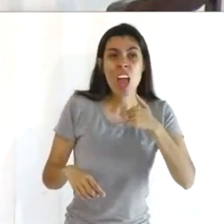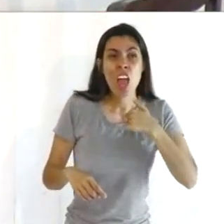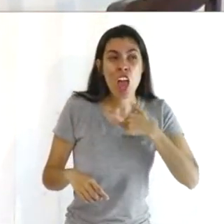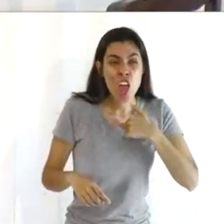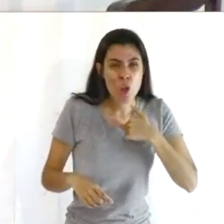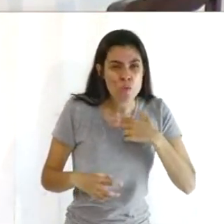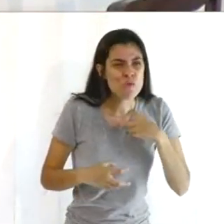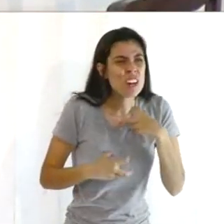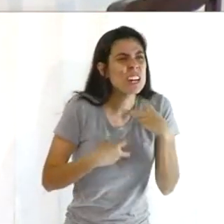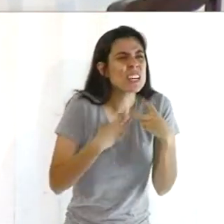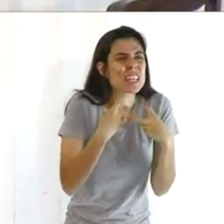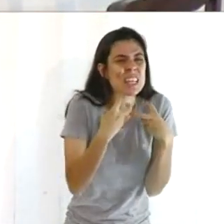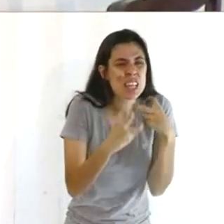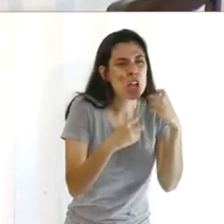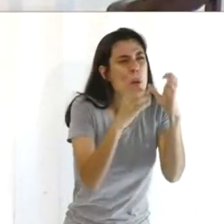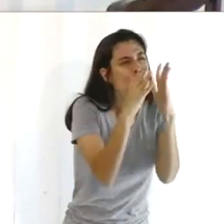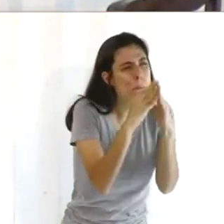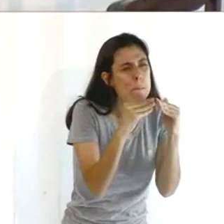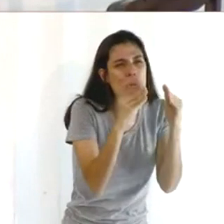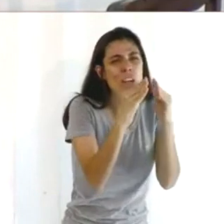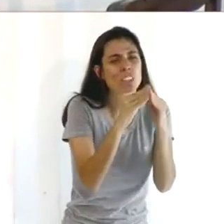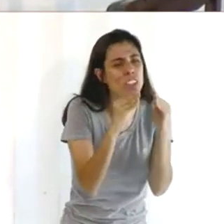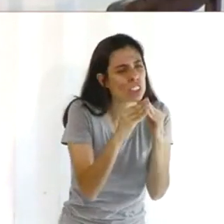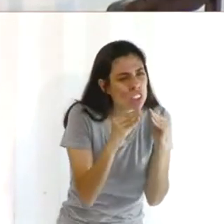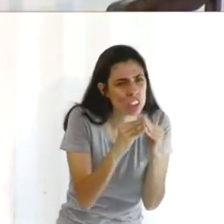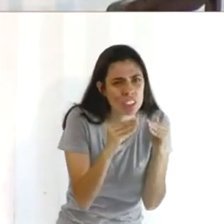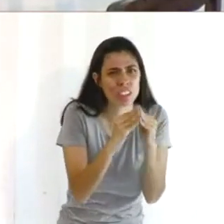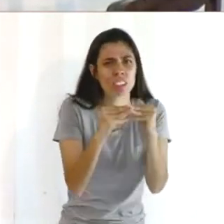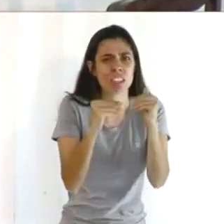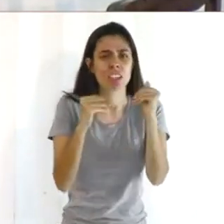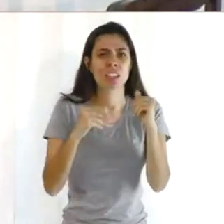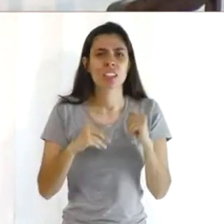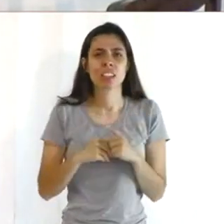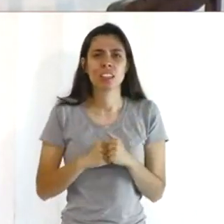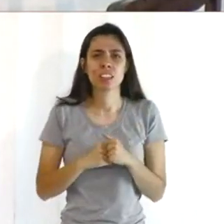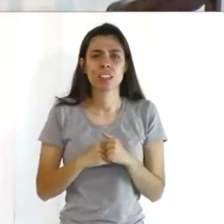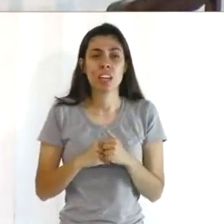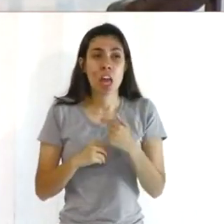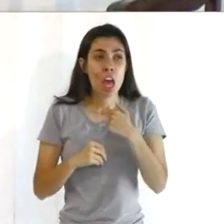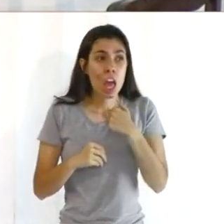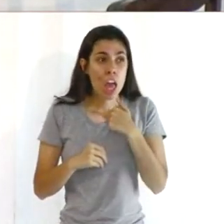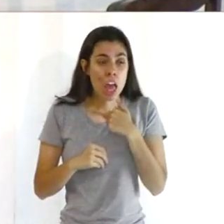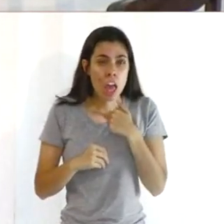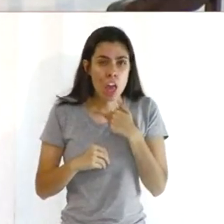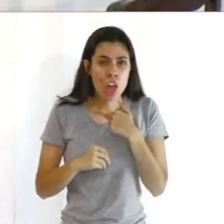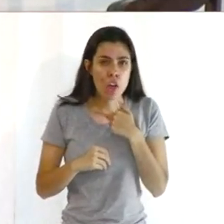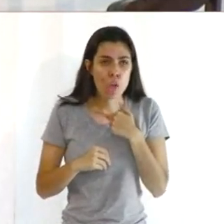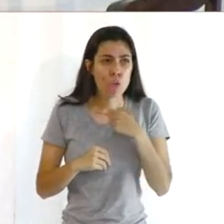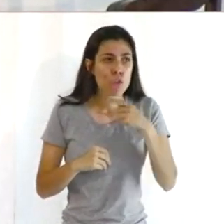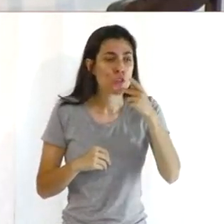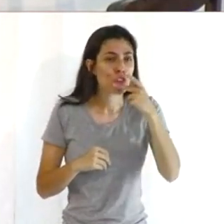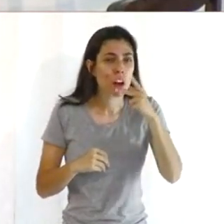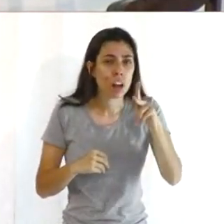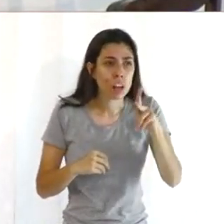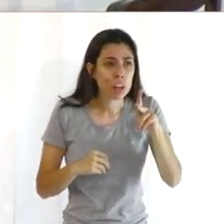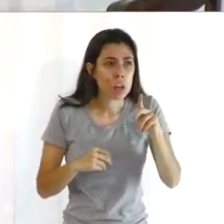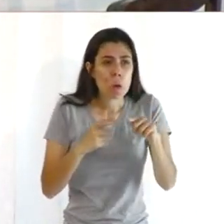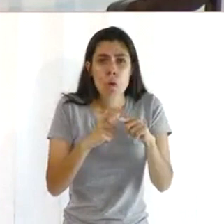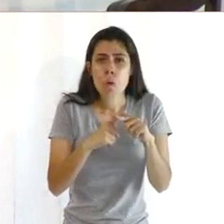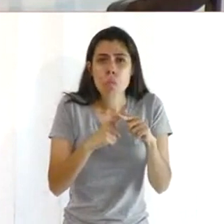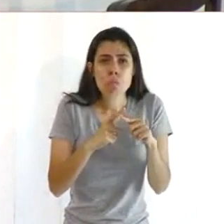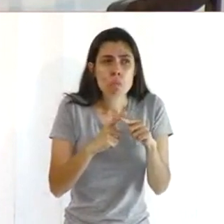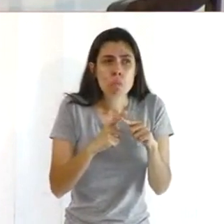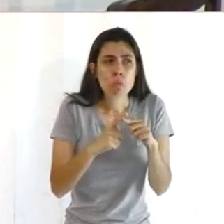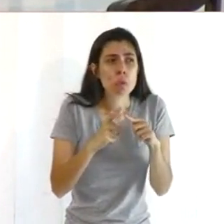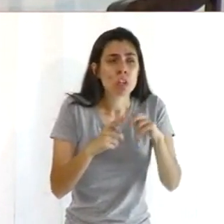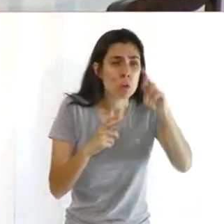ao Senhor implorei, que proveito obterás no meu sangue, quando baixo a